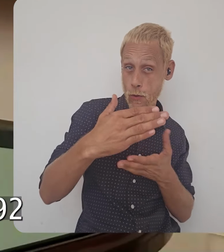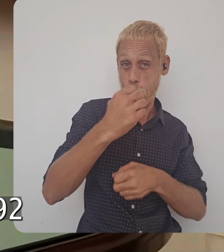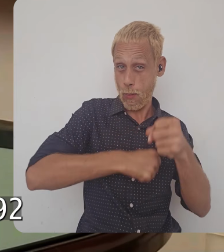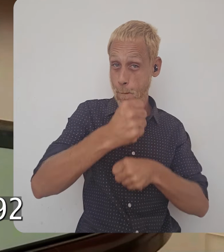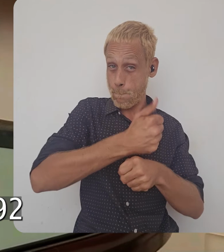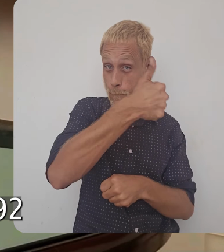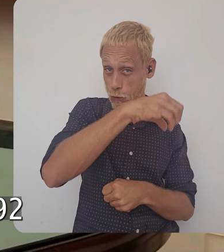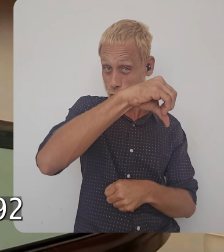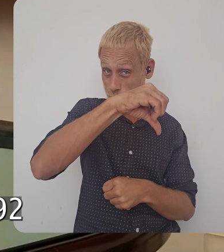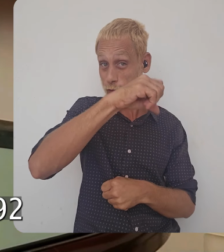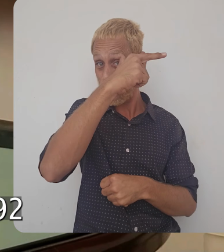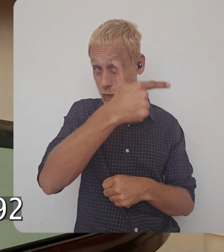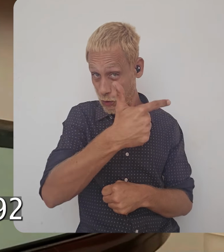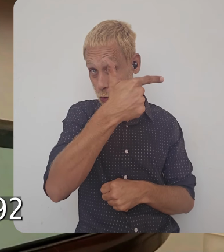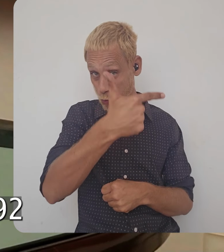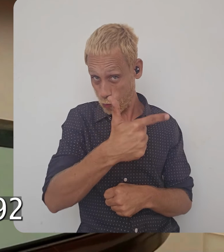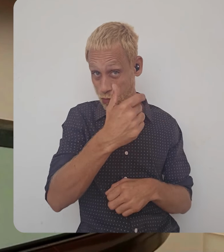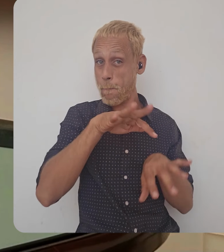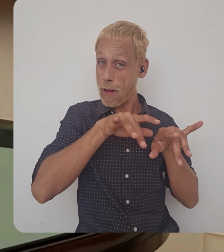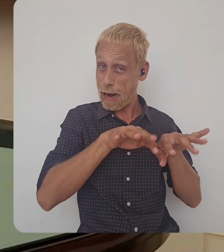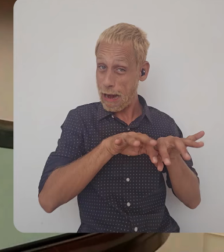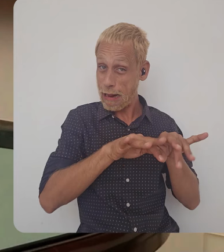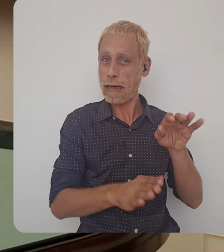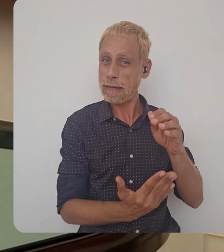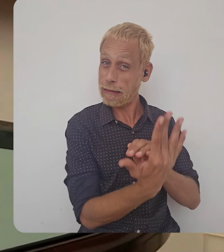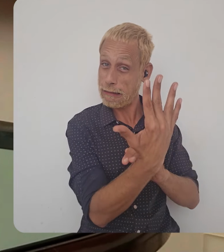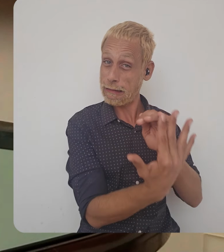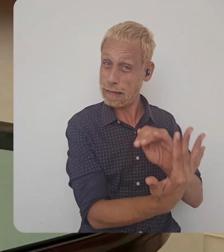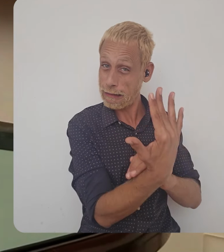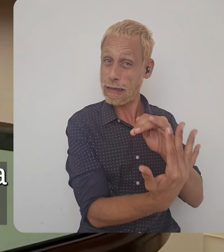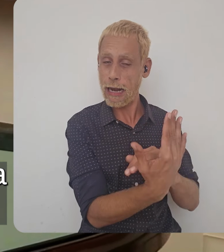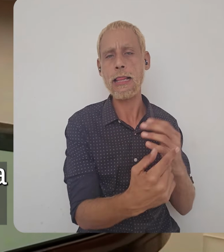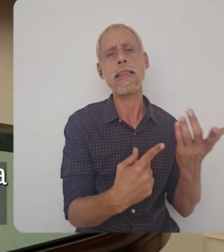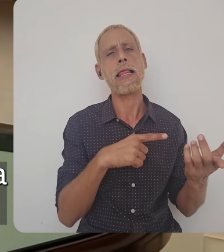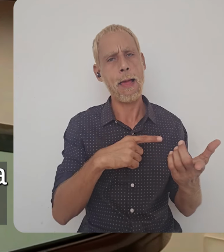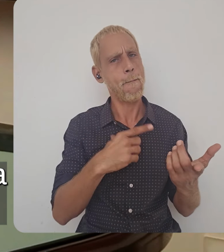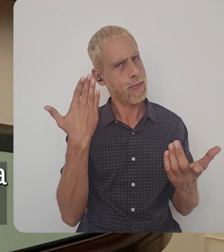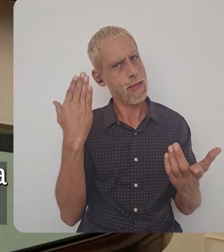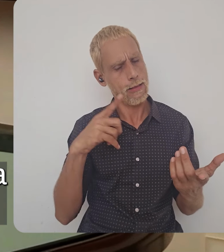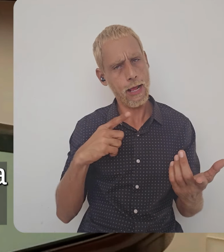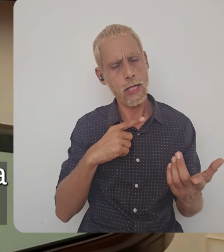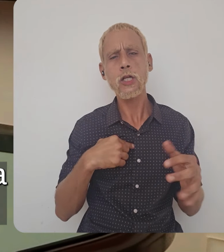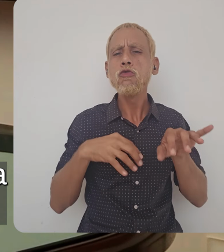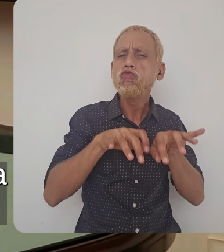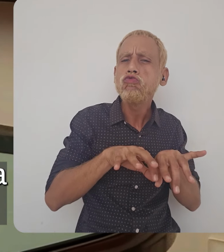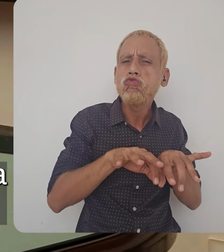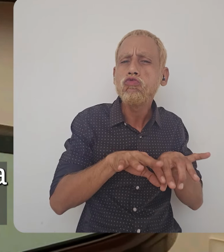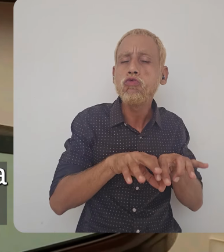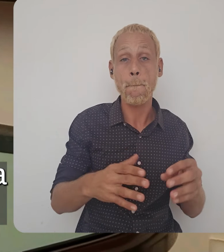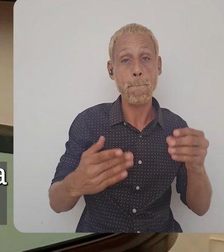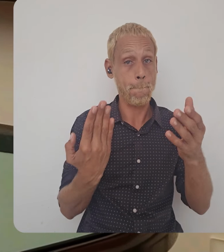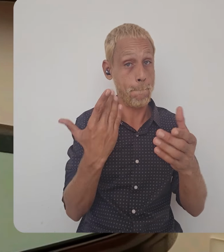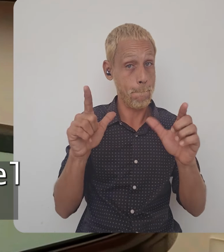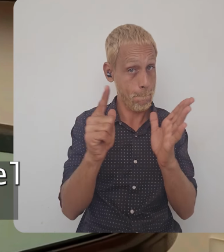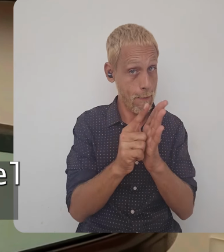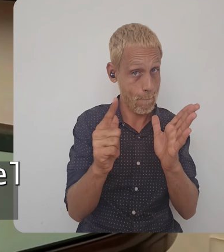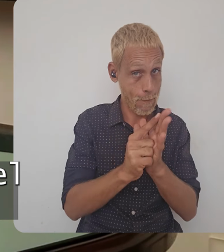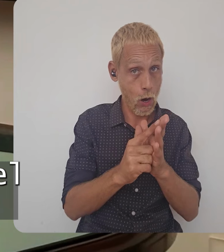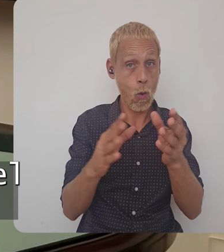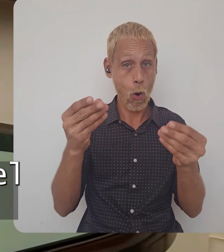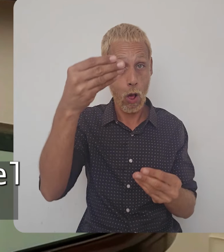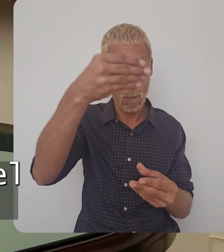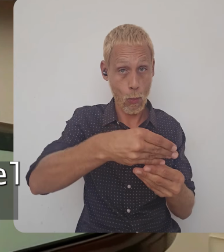brasileira. Eu comecei no Diário de Pernambuco em 1992, ainda era máquina. Existia ainda esse atraso na imprensa aqui de Pernambuco